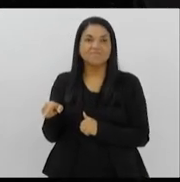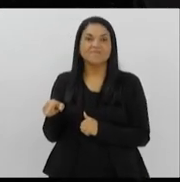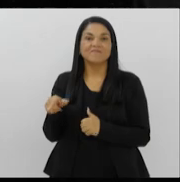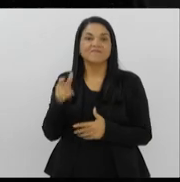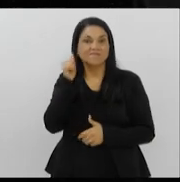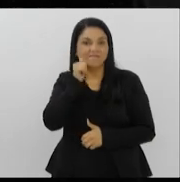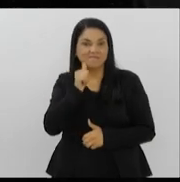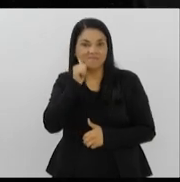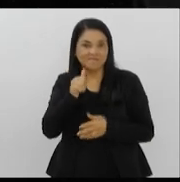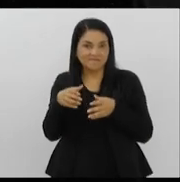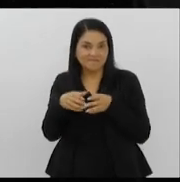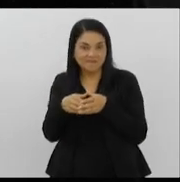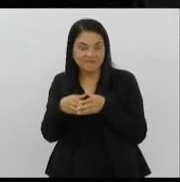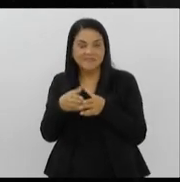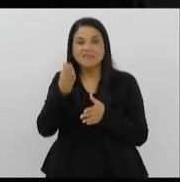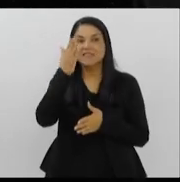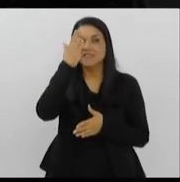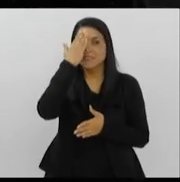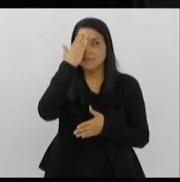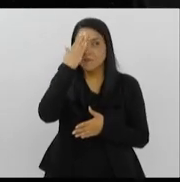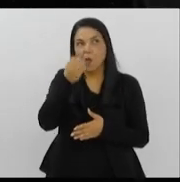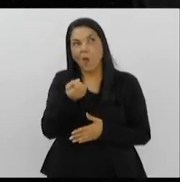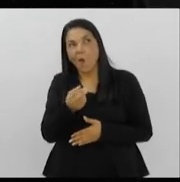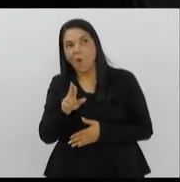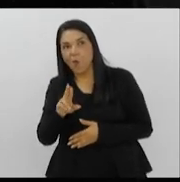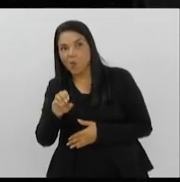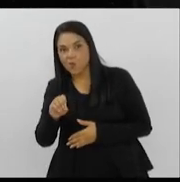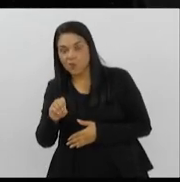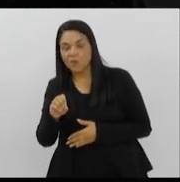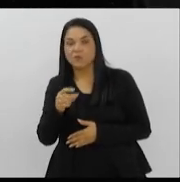só no dia de sábado, mas já terá ali